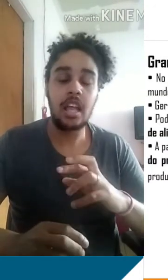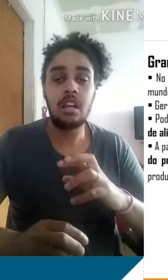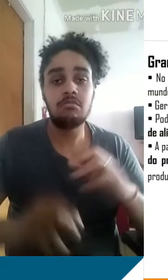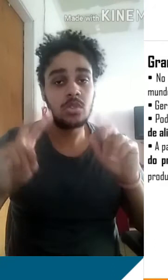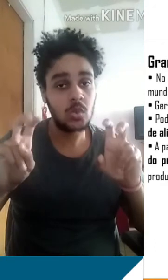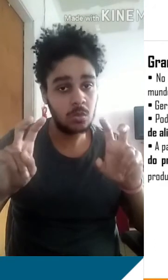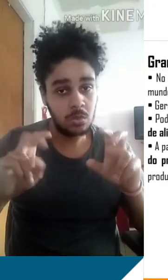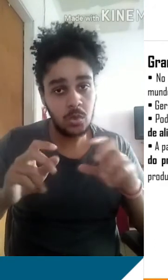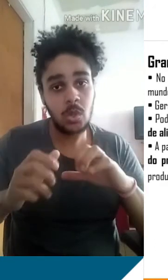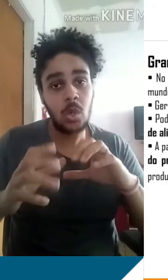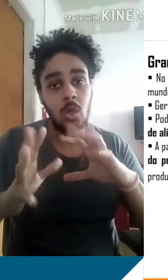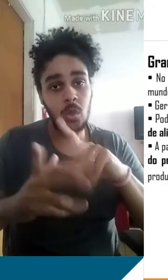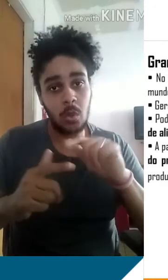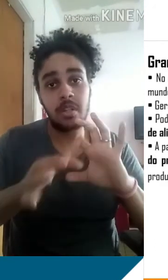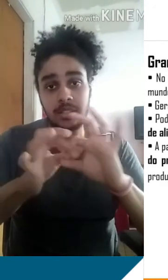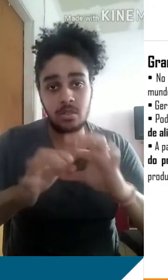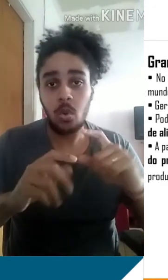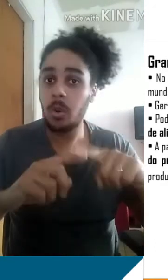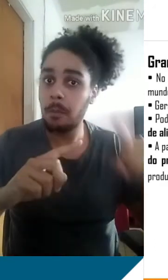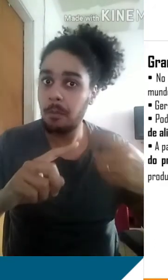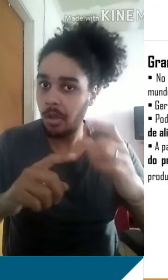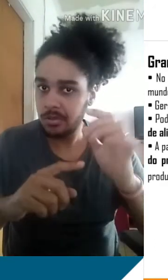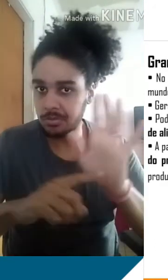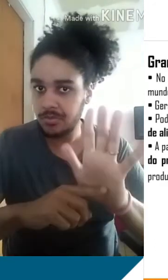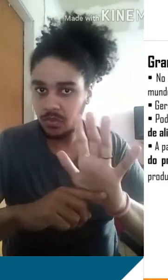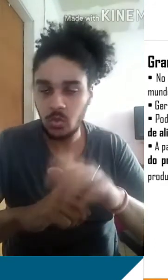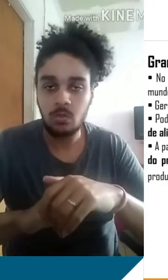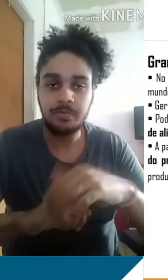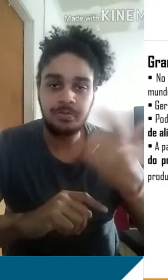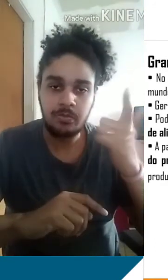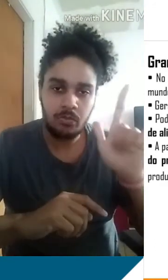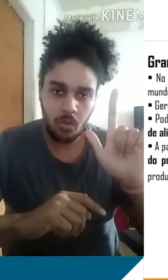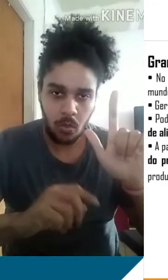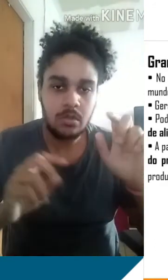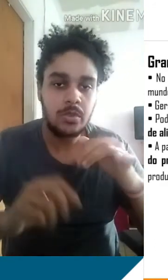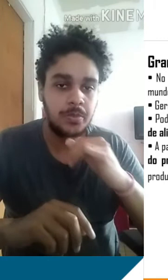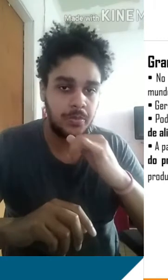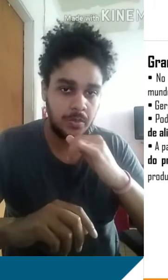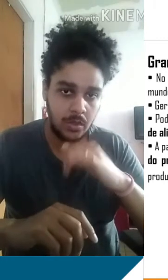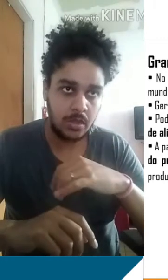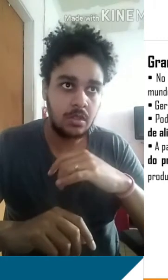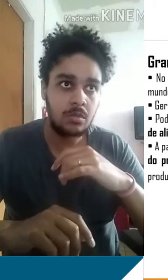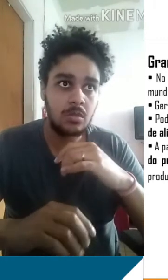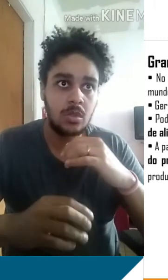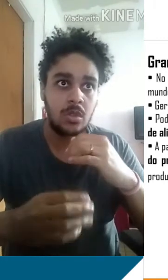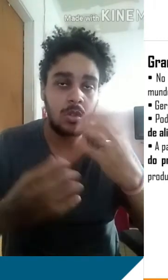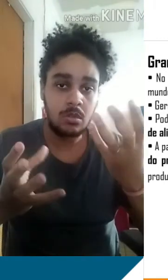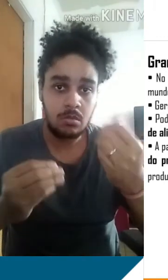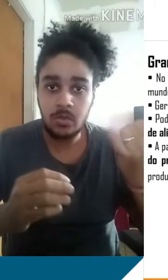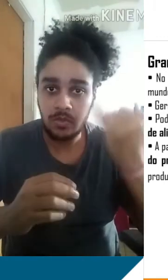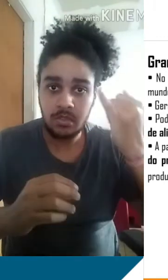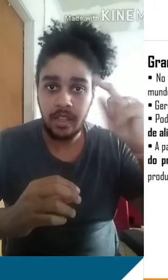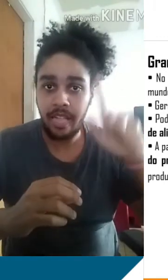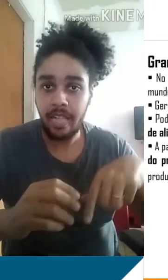questão fundamental, e está totalmente associada a essa discussão, são as grandes corporações, que por conta dessa tecnologia